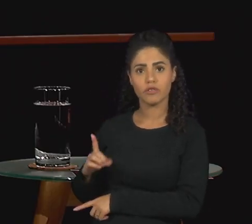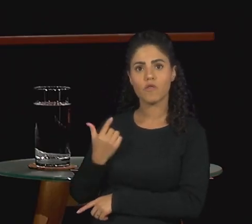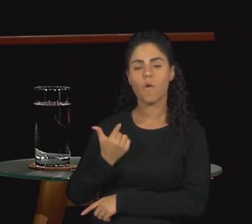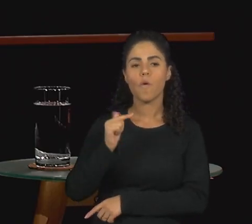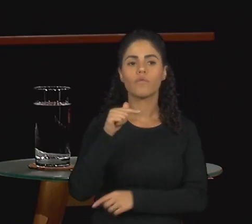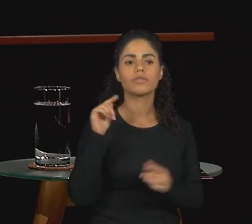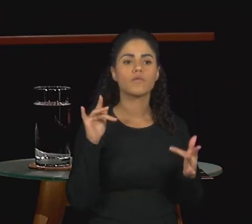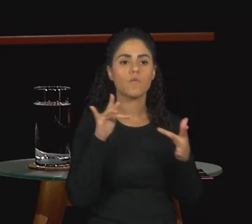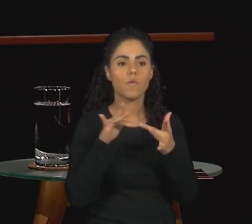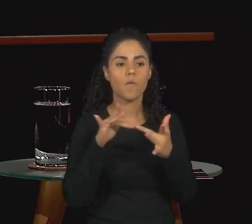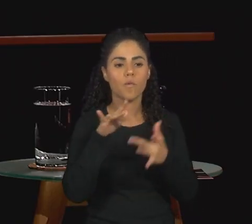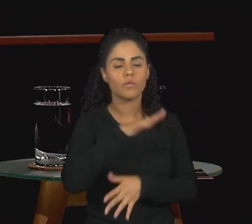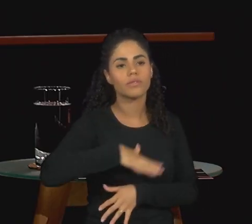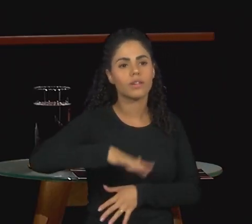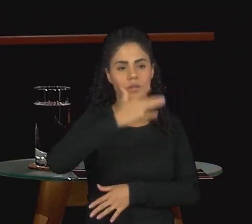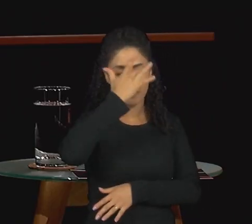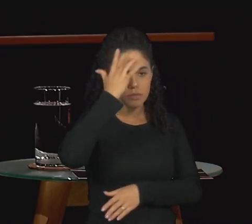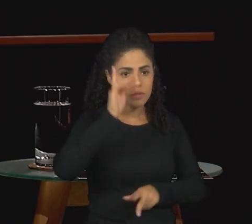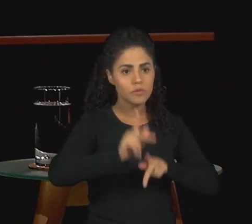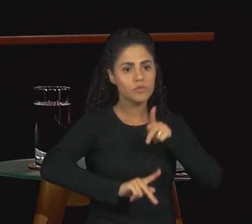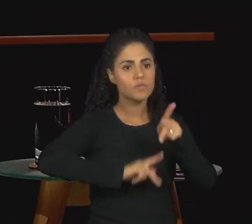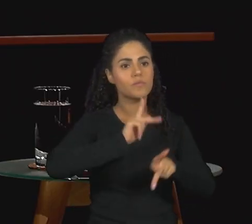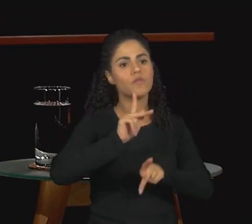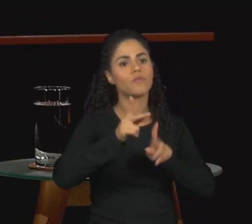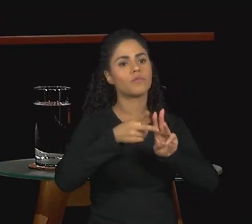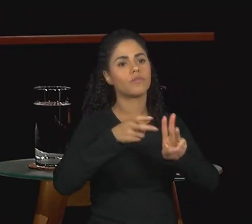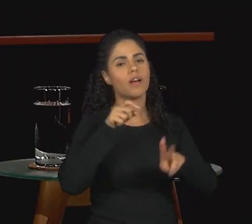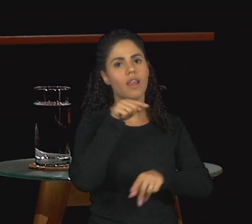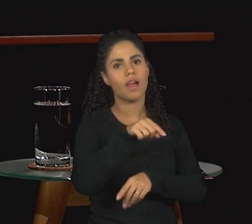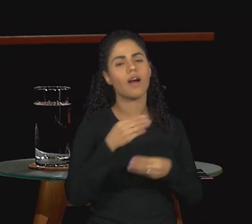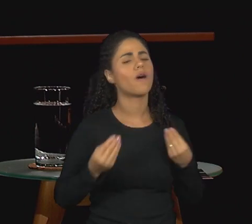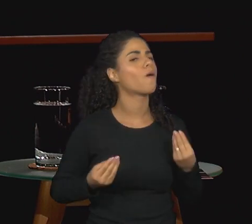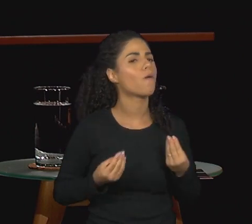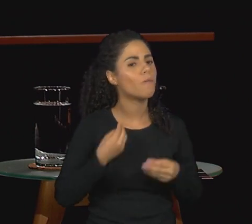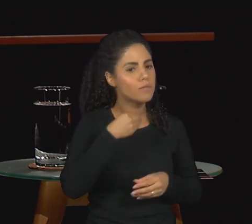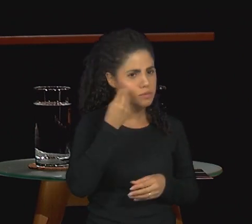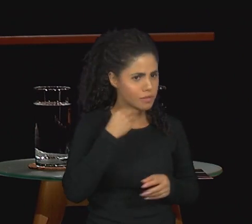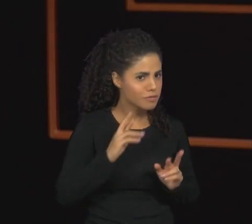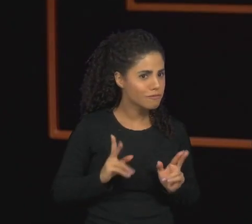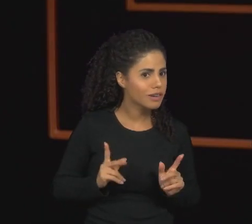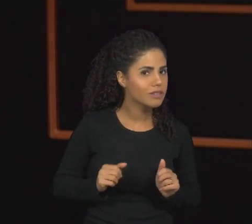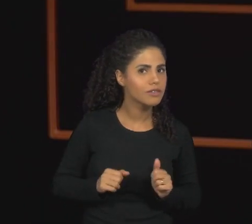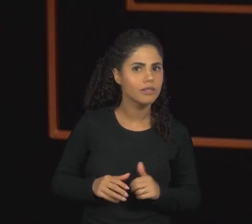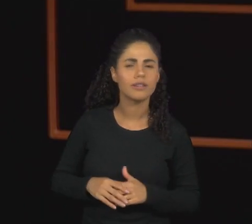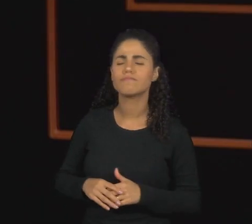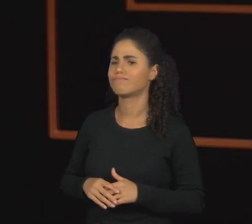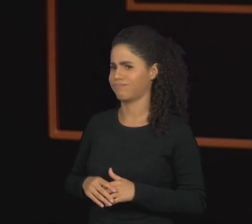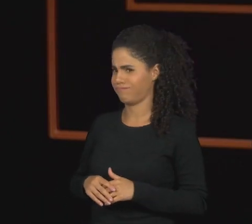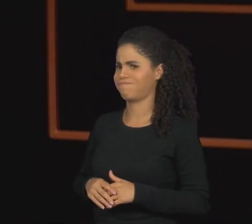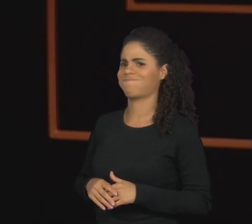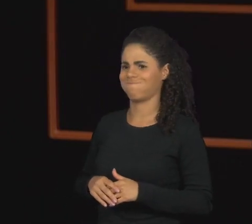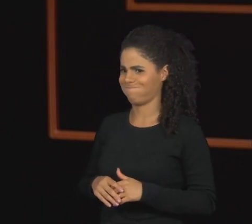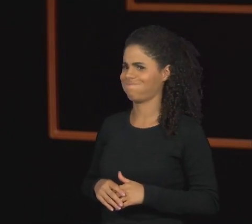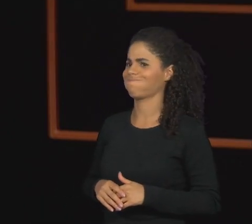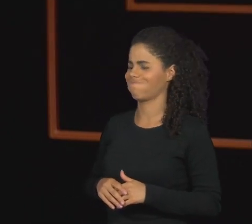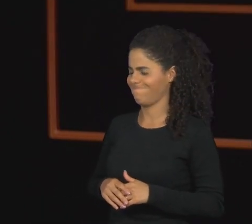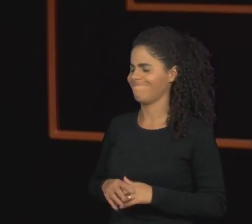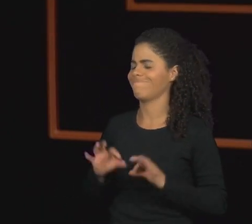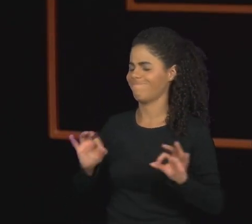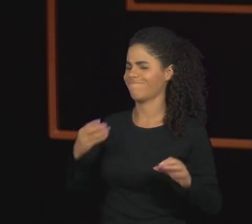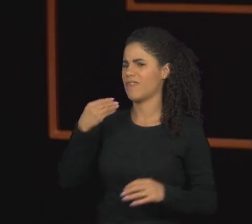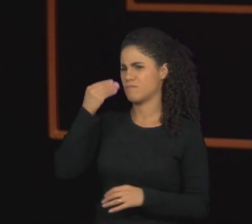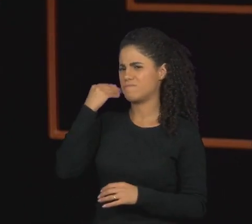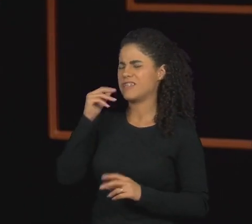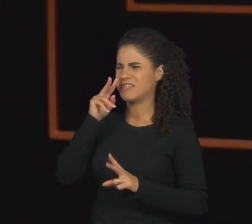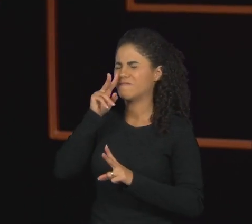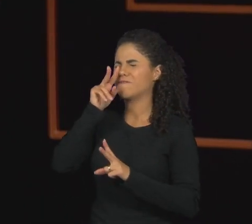contato direto com os habitantes daquela região. Deve ter sido uma experiência e tanto, né? Nossa, foi também uma das experiências mais fortes da minha